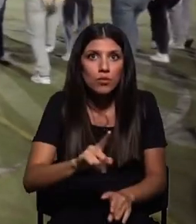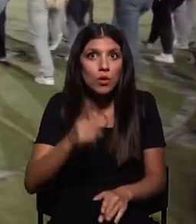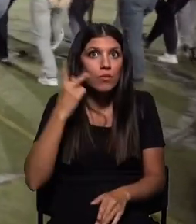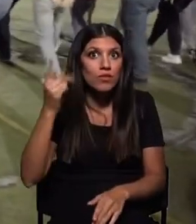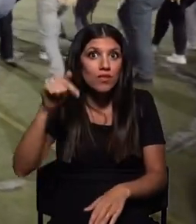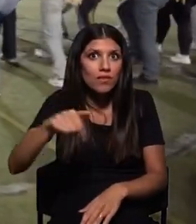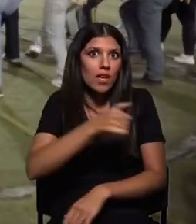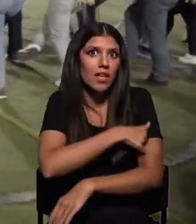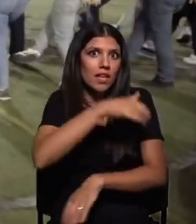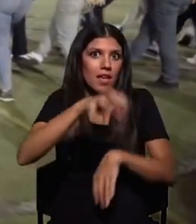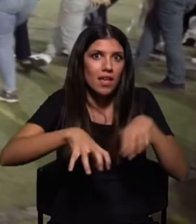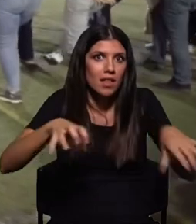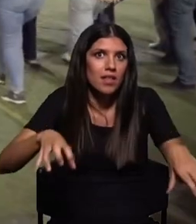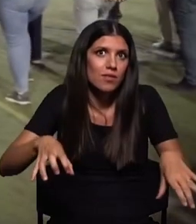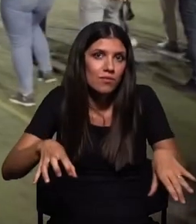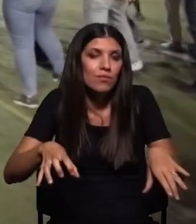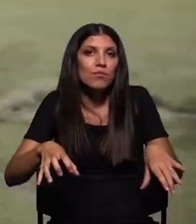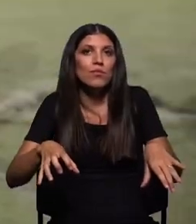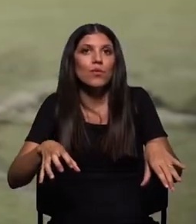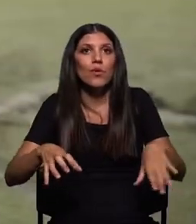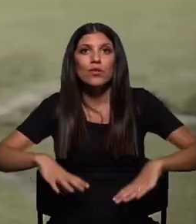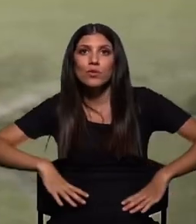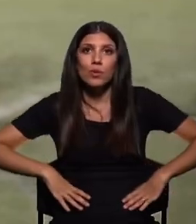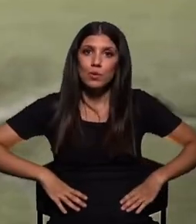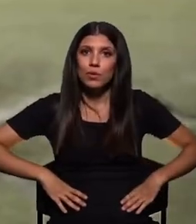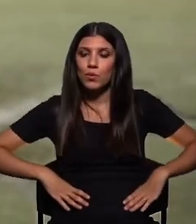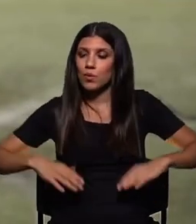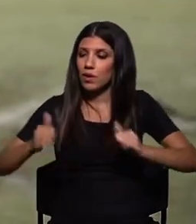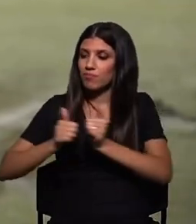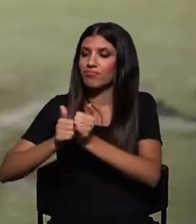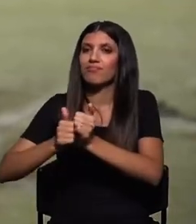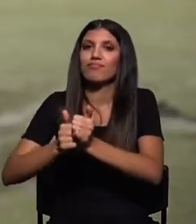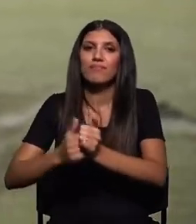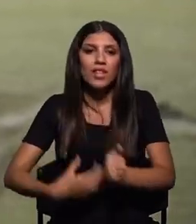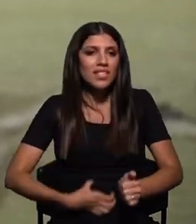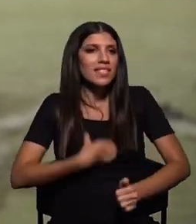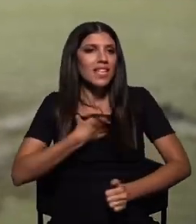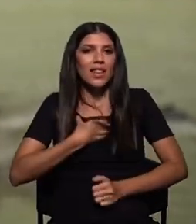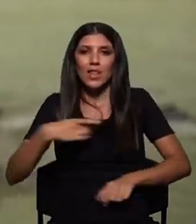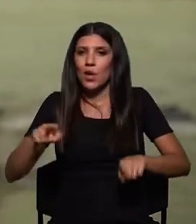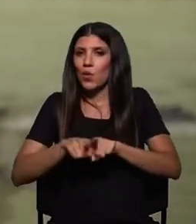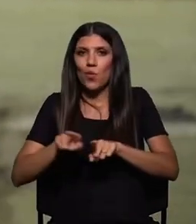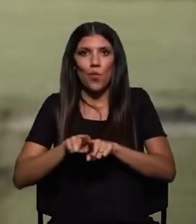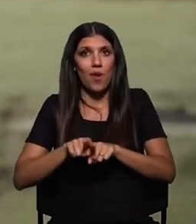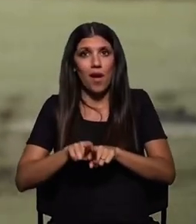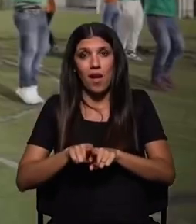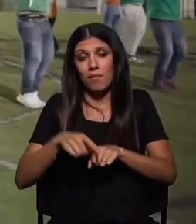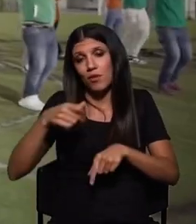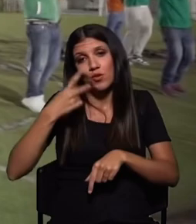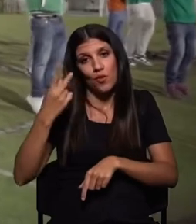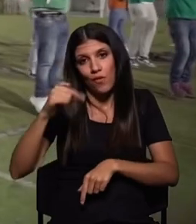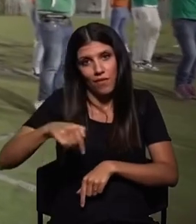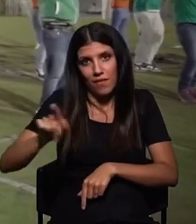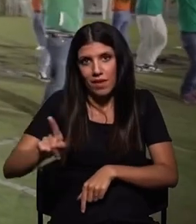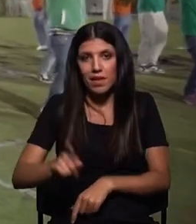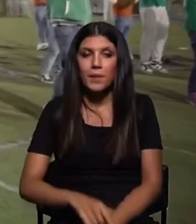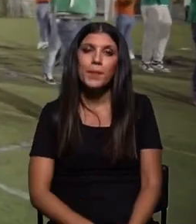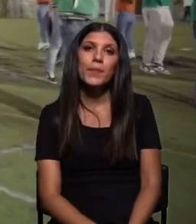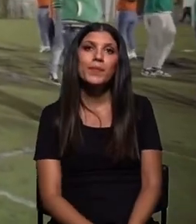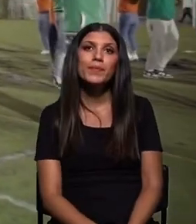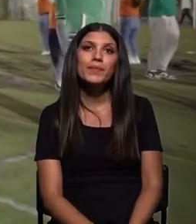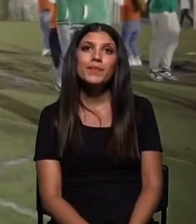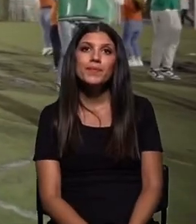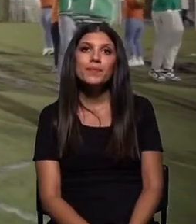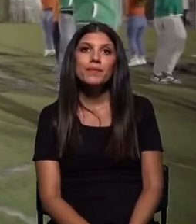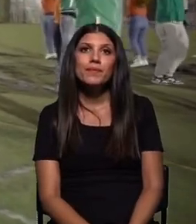um dos marchantes, marcho exatamente ao lado deles e tenho exatamente esse mesmo coração por esta Marcha da Penha de França. Boa linda